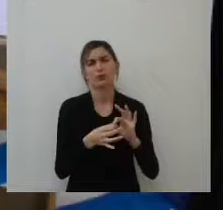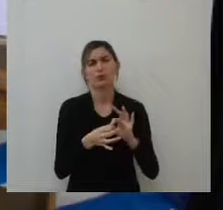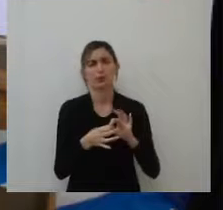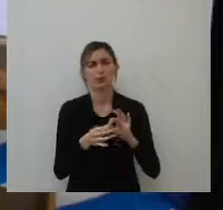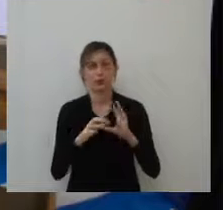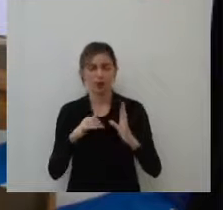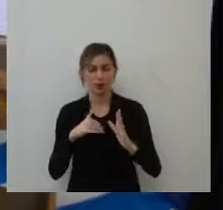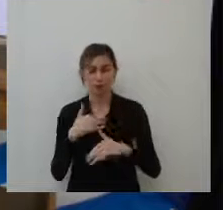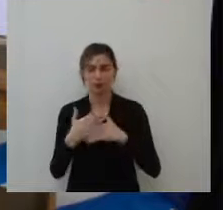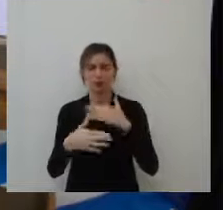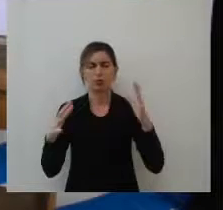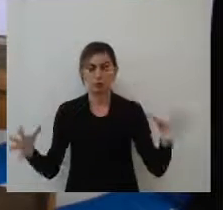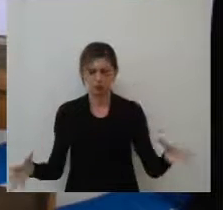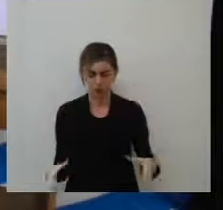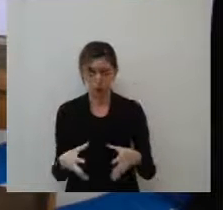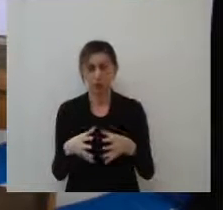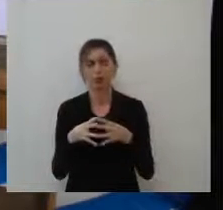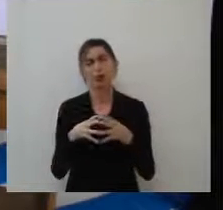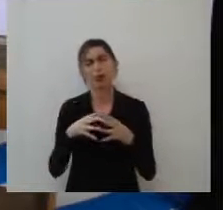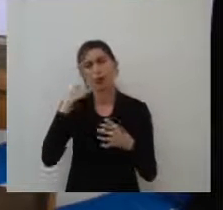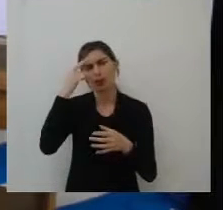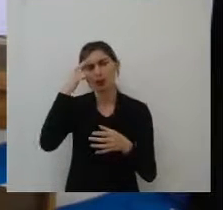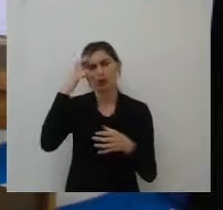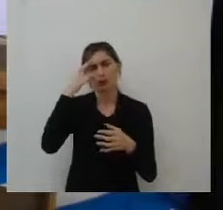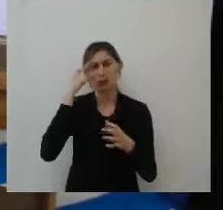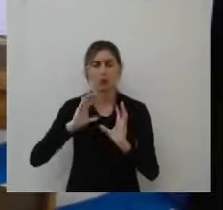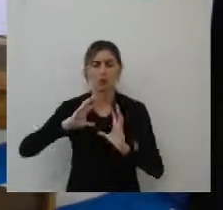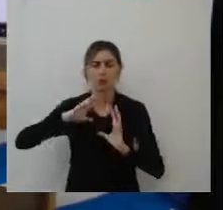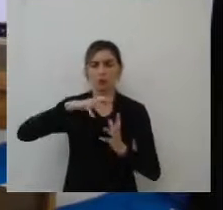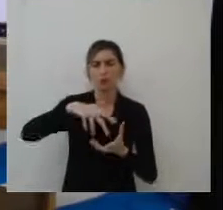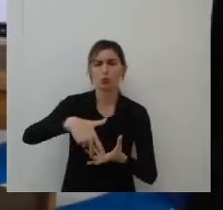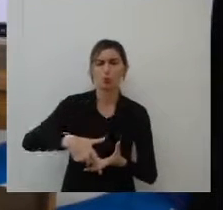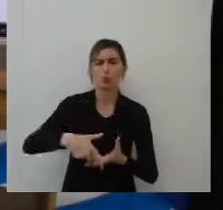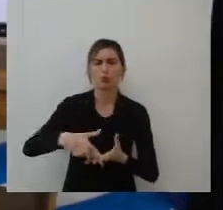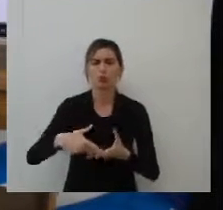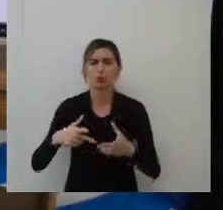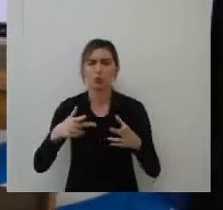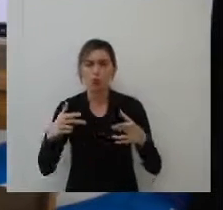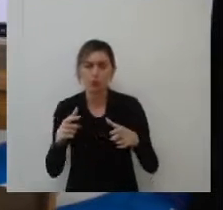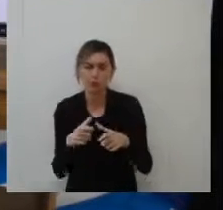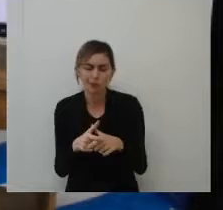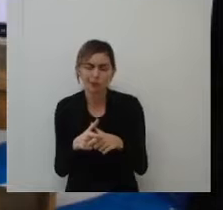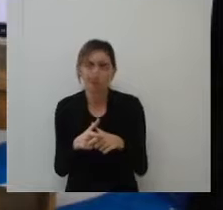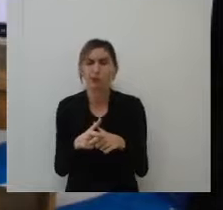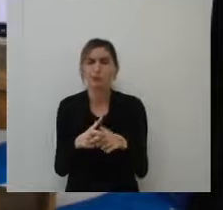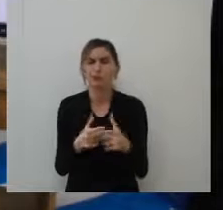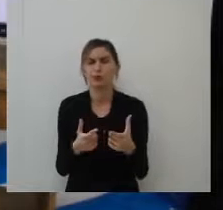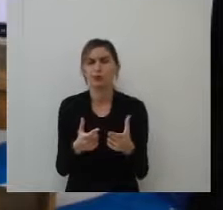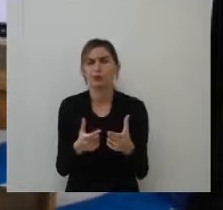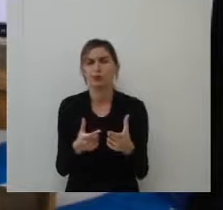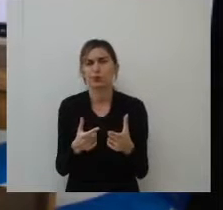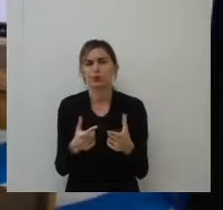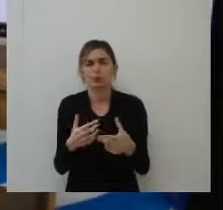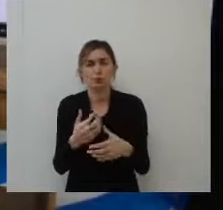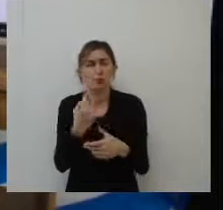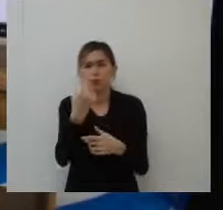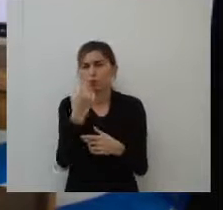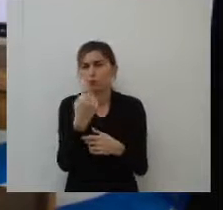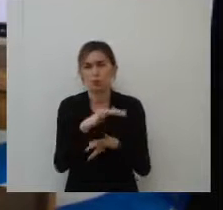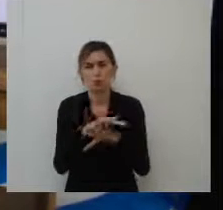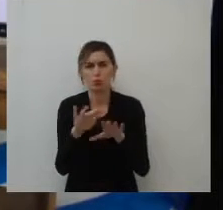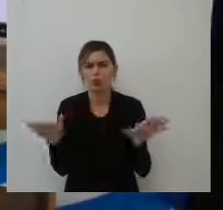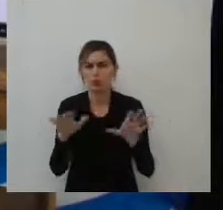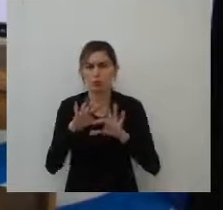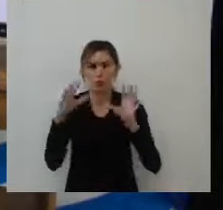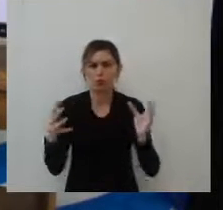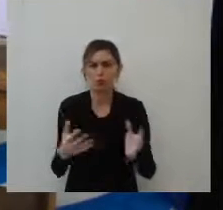É um processo de junção. Imagina a globalização, imagina o mundo como uma aldeia, tá? Se a gente for pensar no mundo como uma aldeia, tá? Um mundo como uma aldeia global,